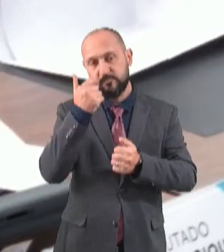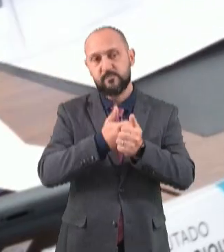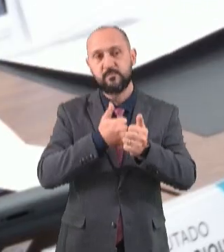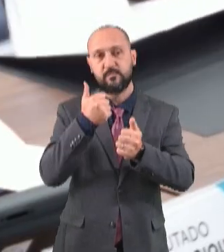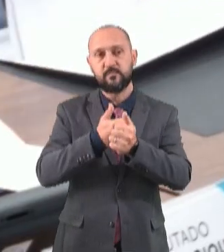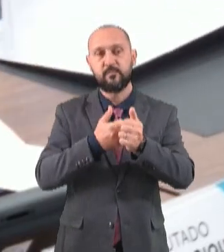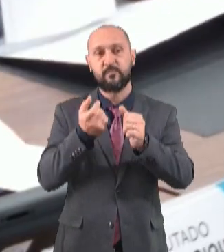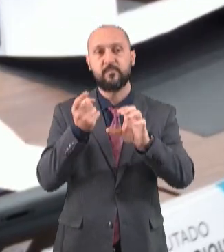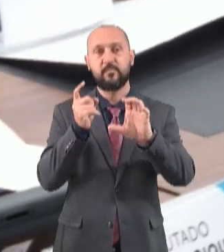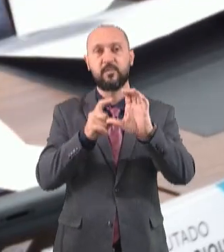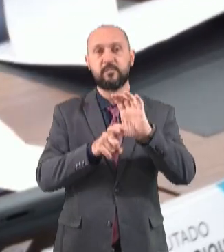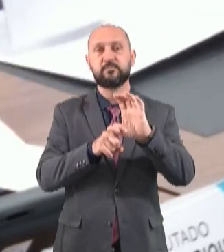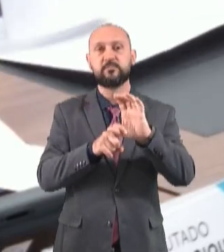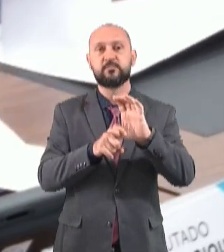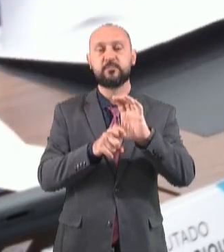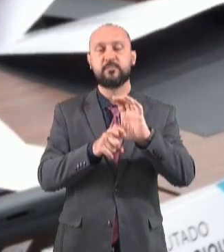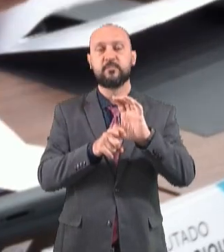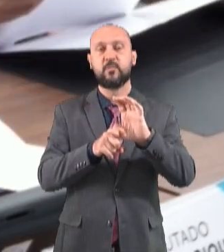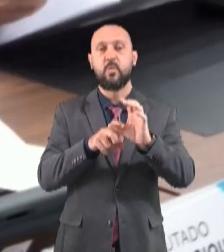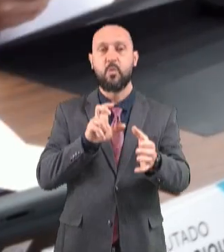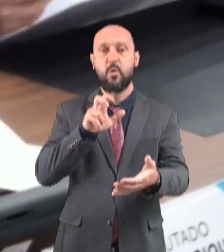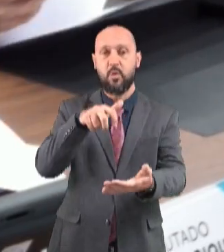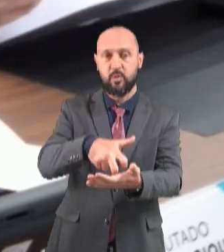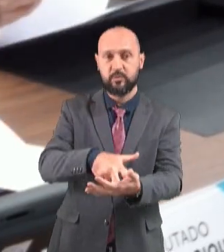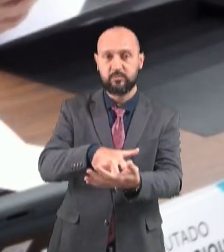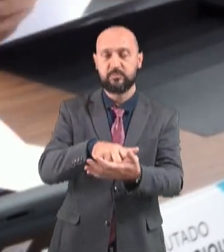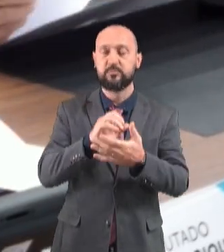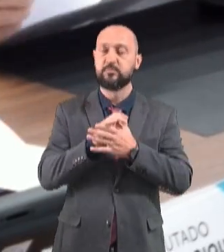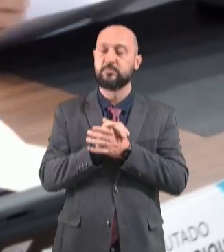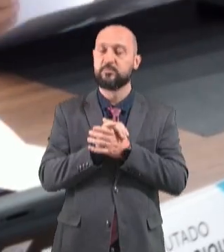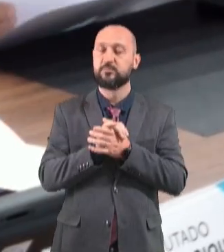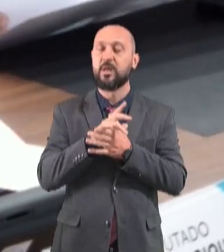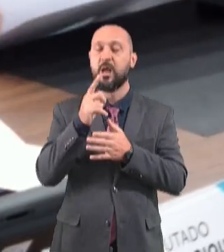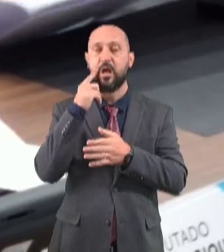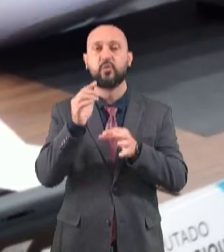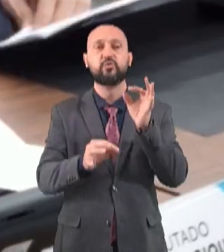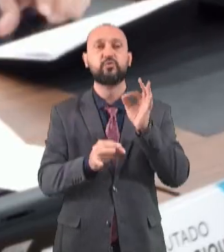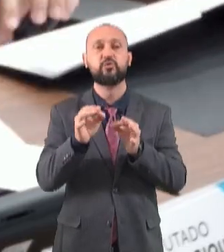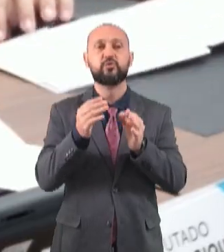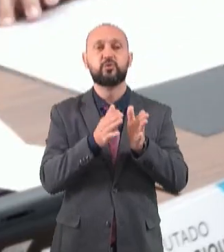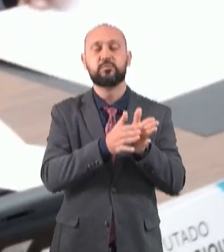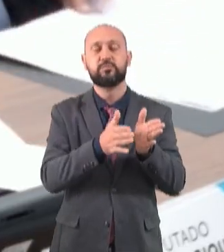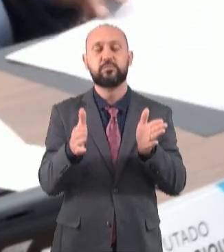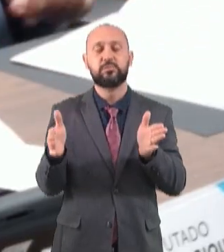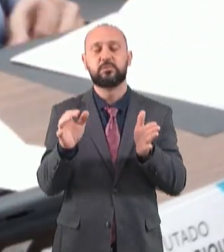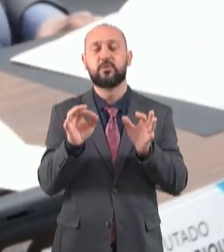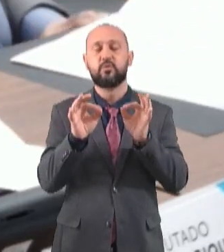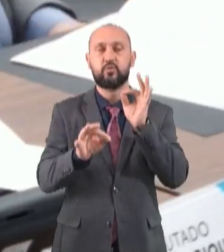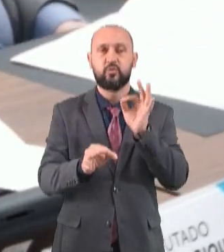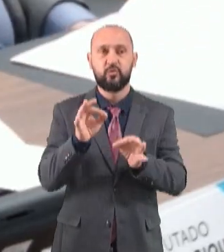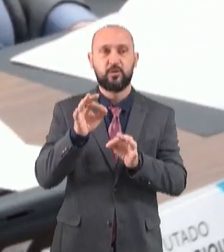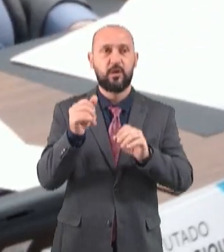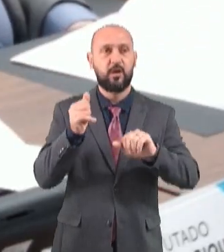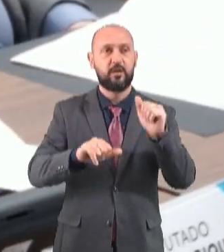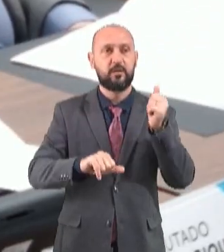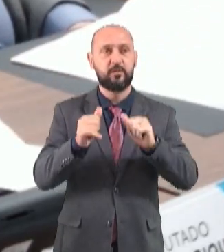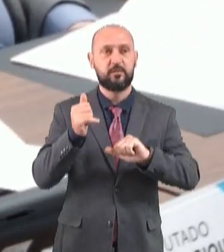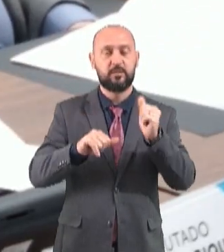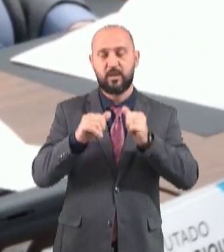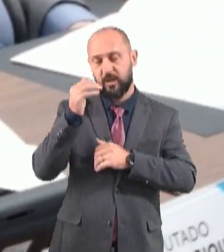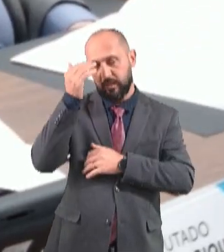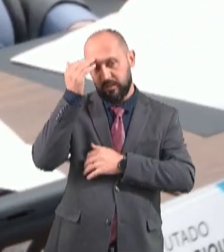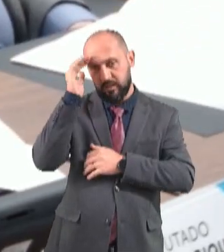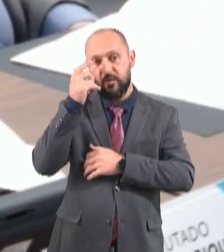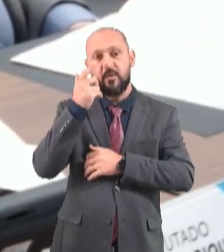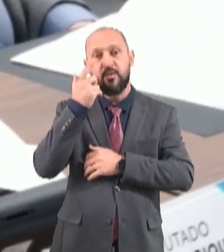alguém devedor quanto mais ou condenado quanto mais, a justiça passa um processo, julga, analisa,